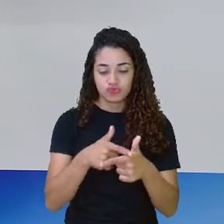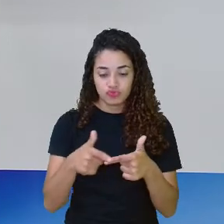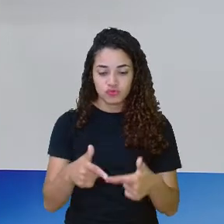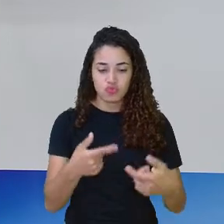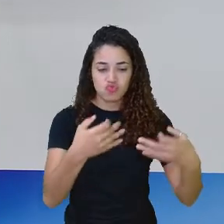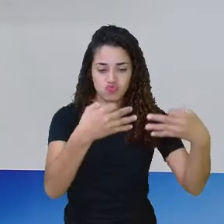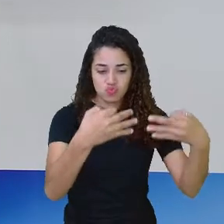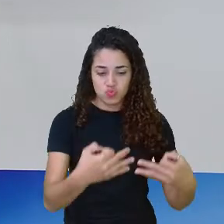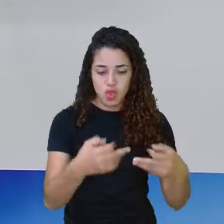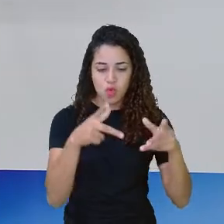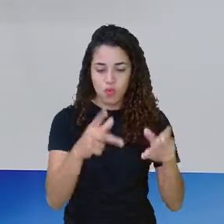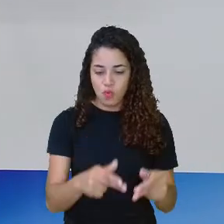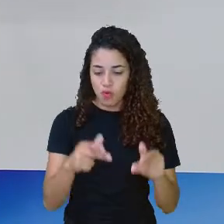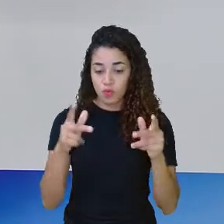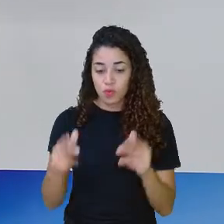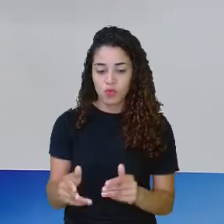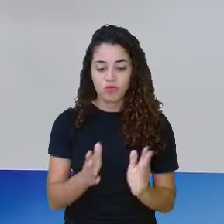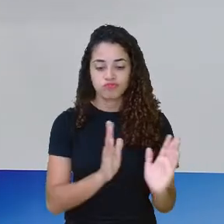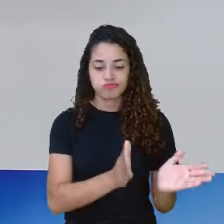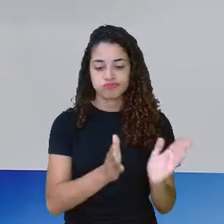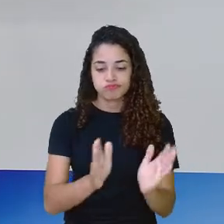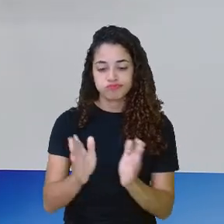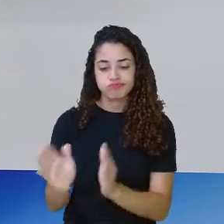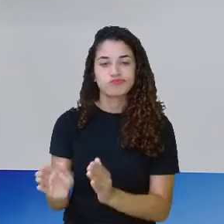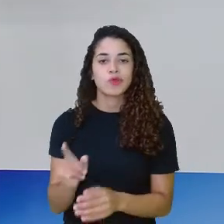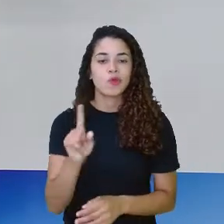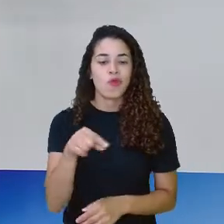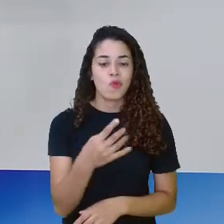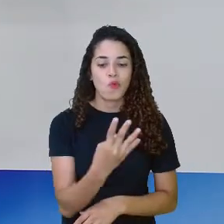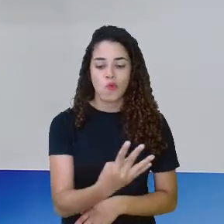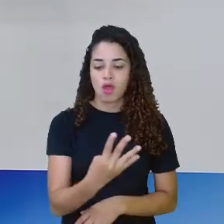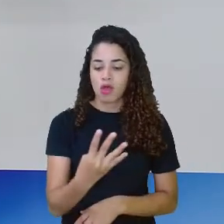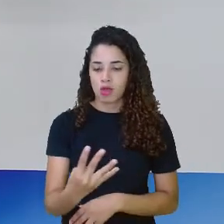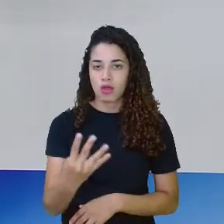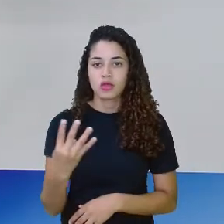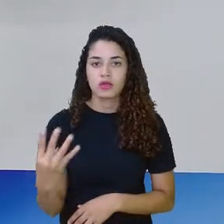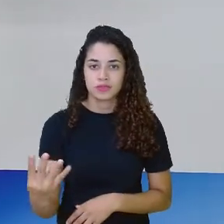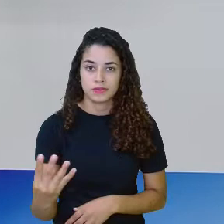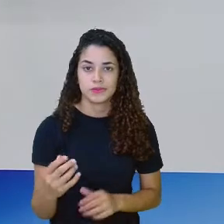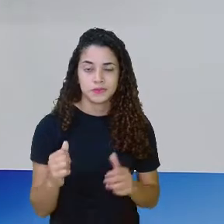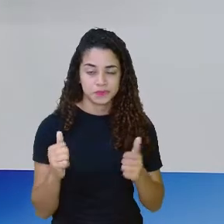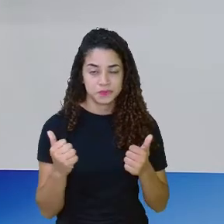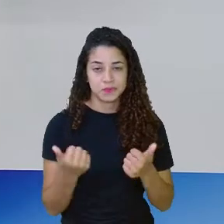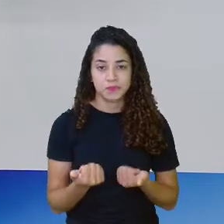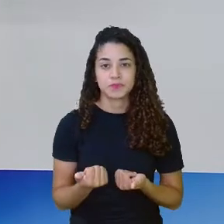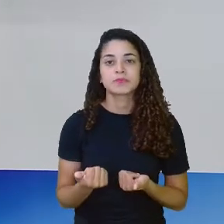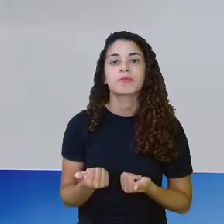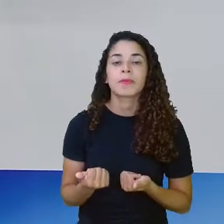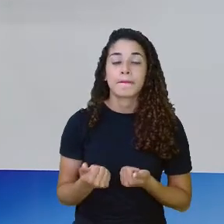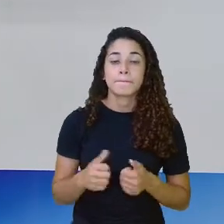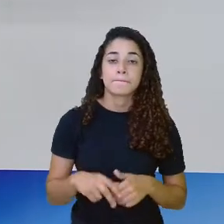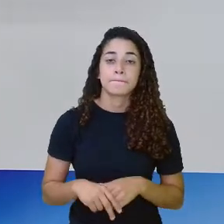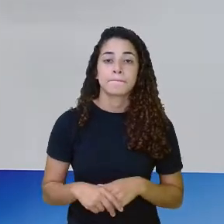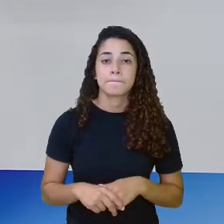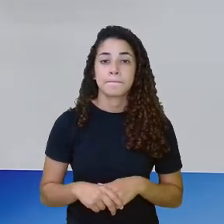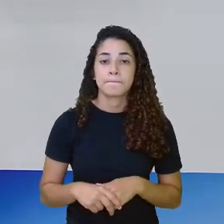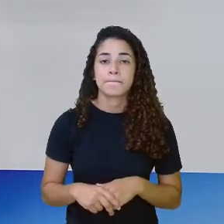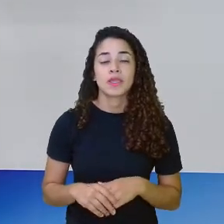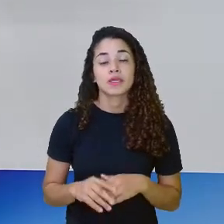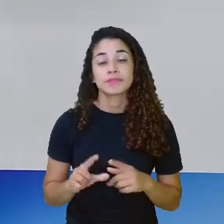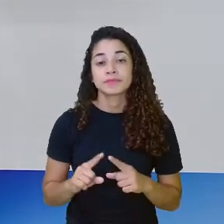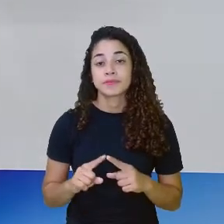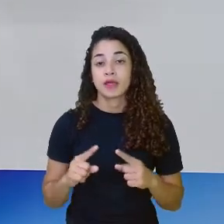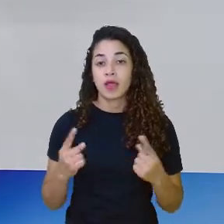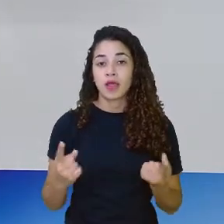igualmente. Cada parte ficou com 4 beijinhos, né? Porque a gente está aí representando os beijinhos.